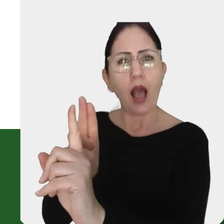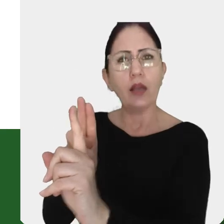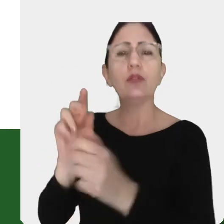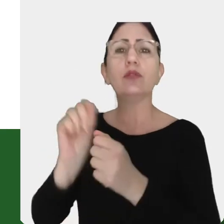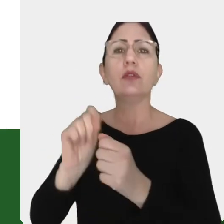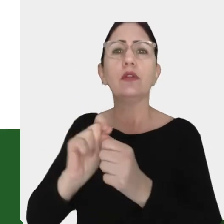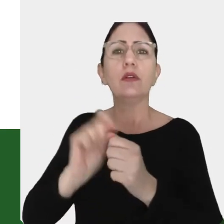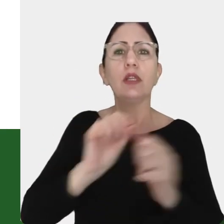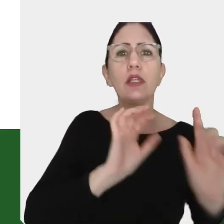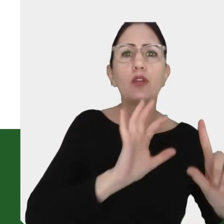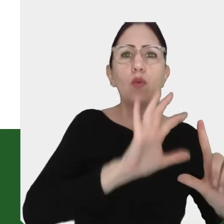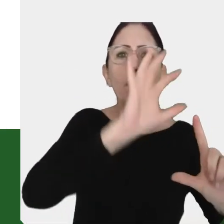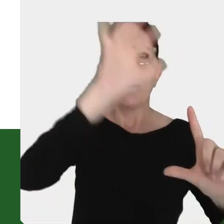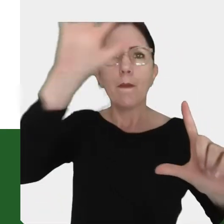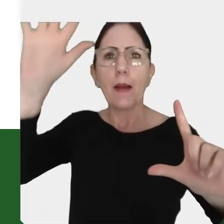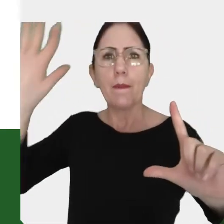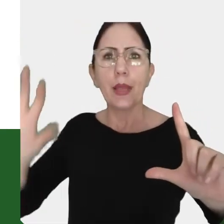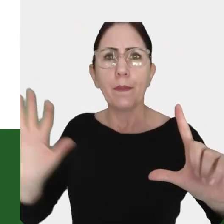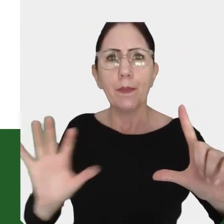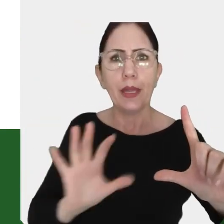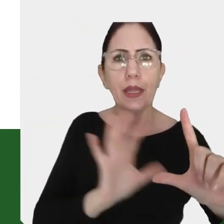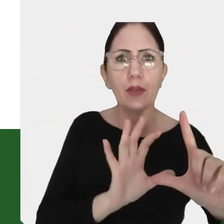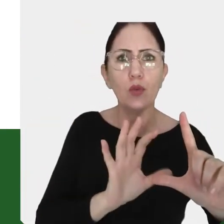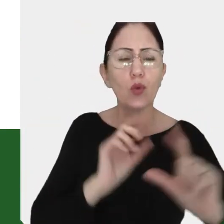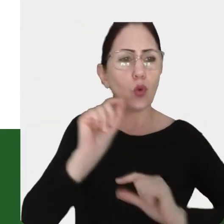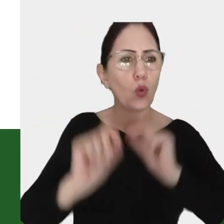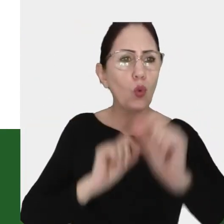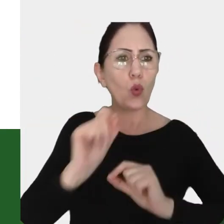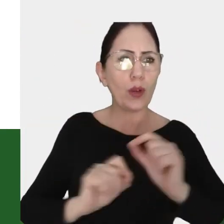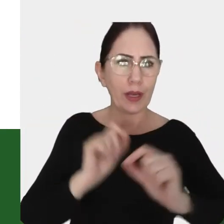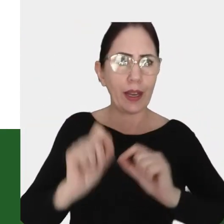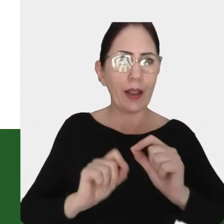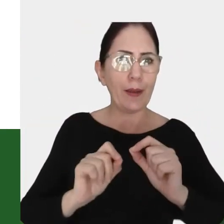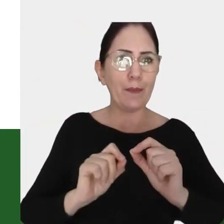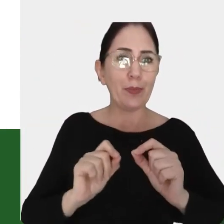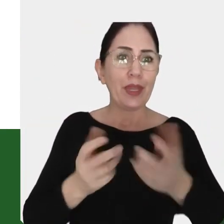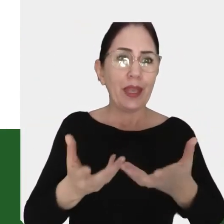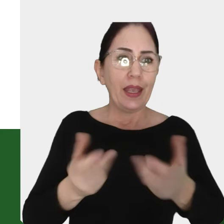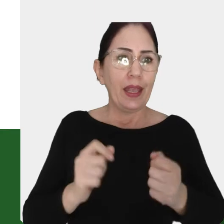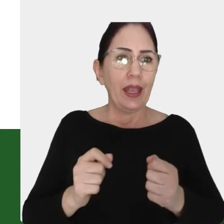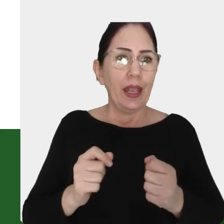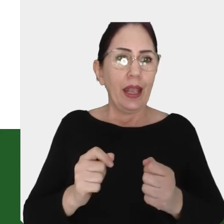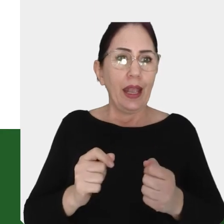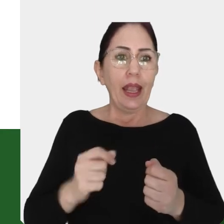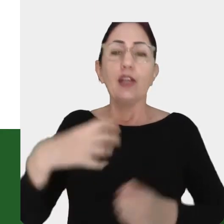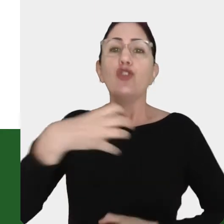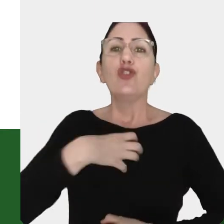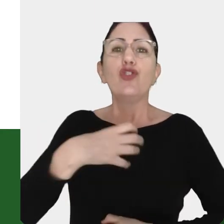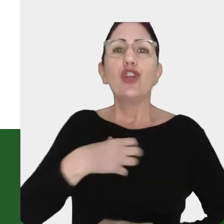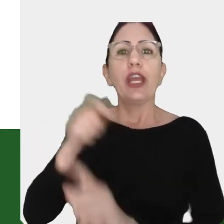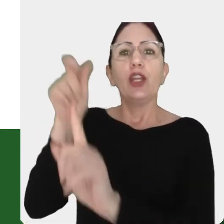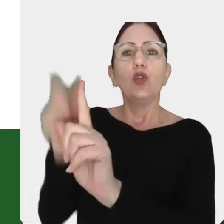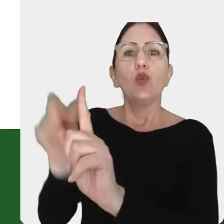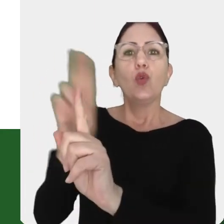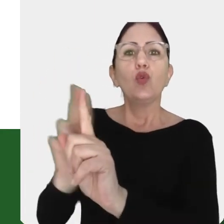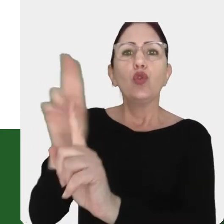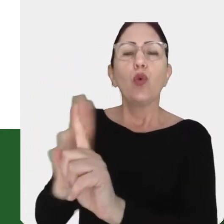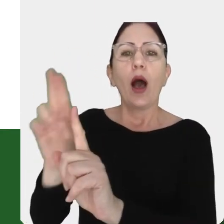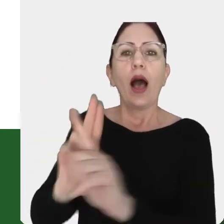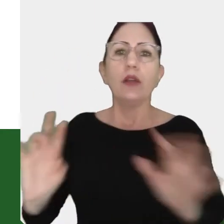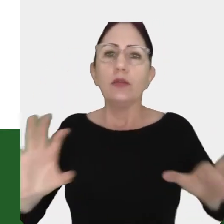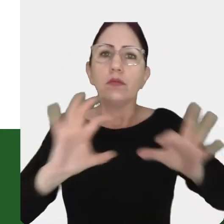usuário, através do mapeamento, né, mapeamento, então, são esses meios que o usuário se conecta